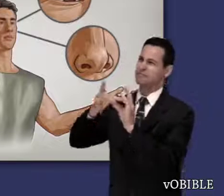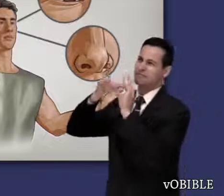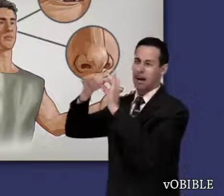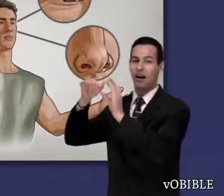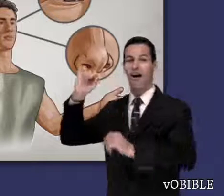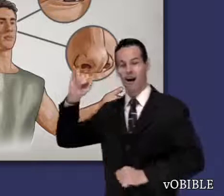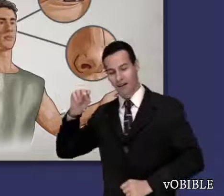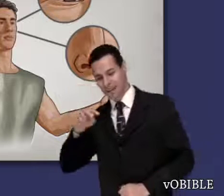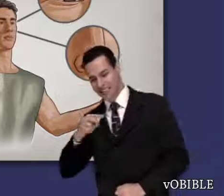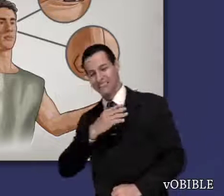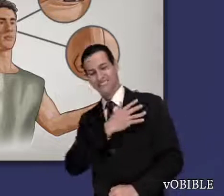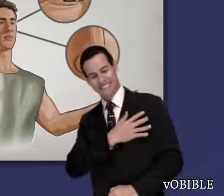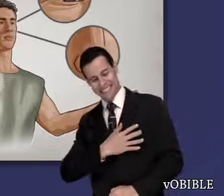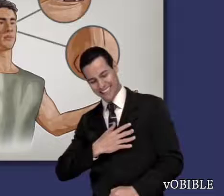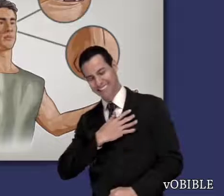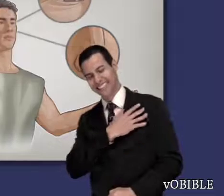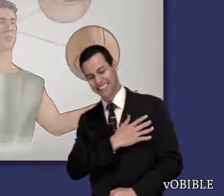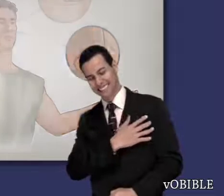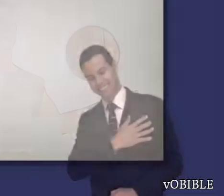quando trabalhamos em união.